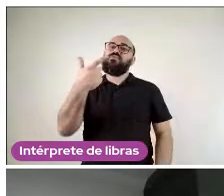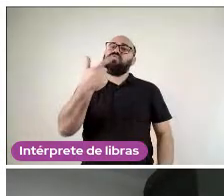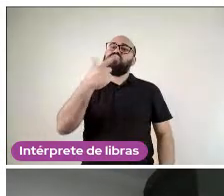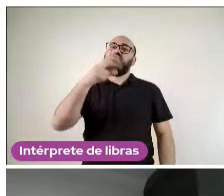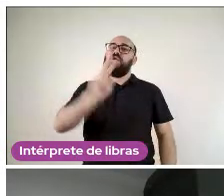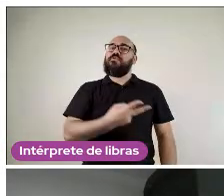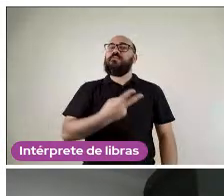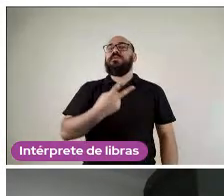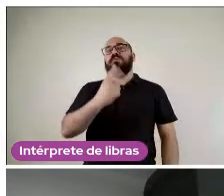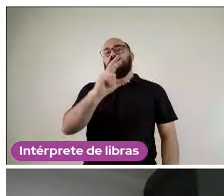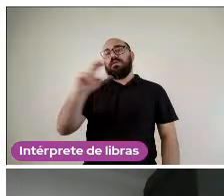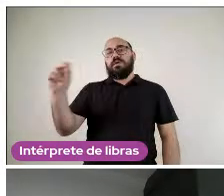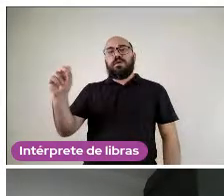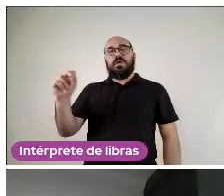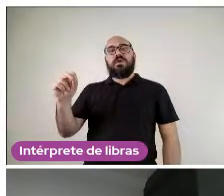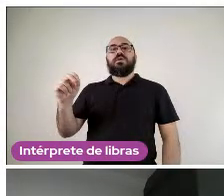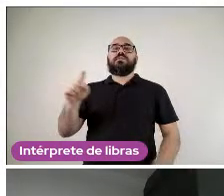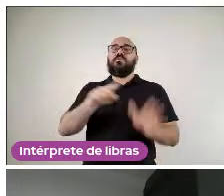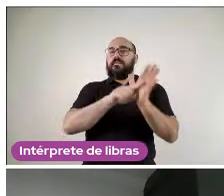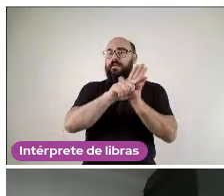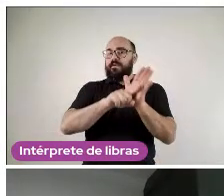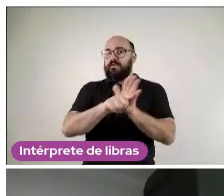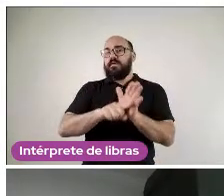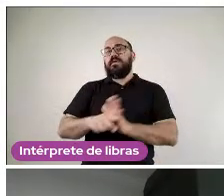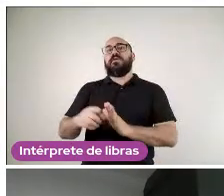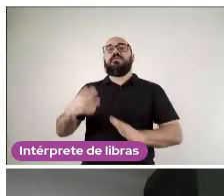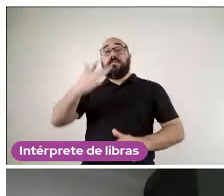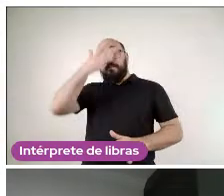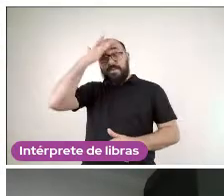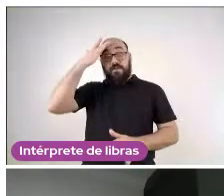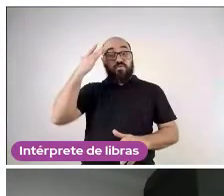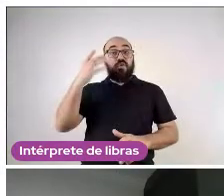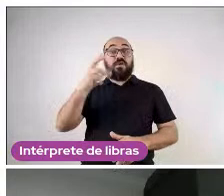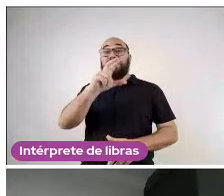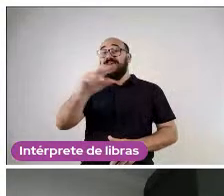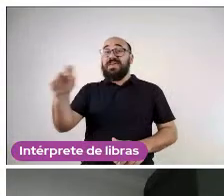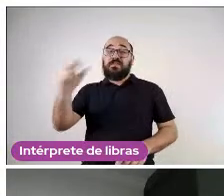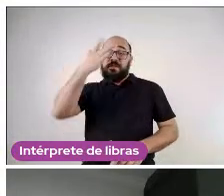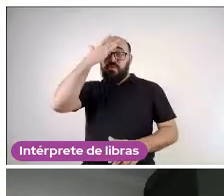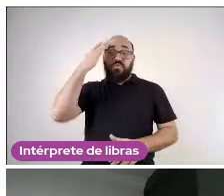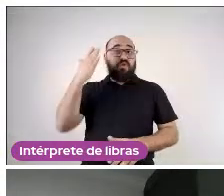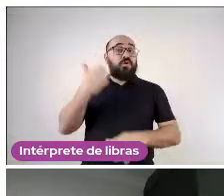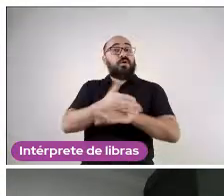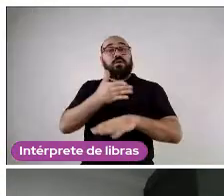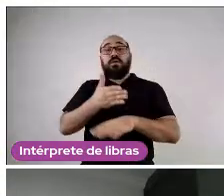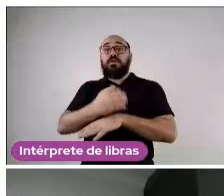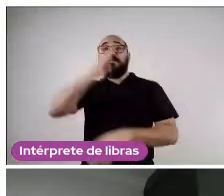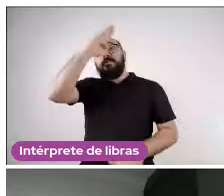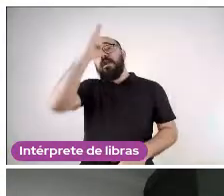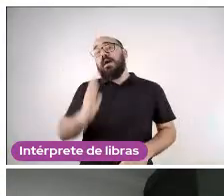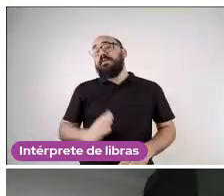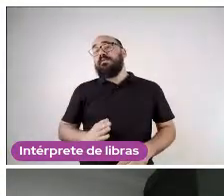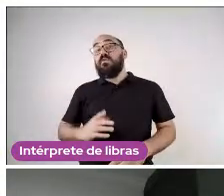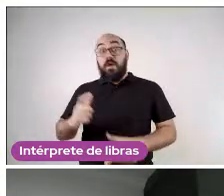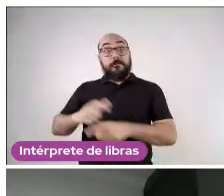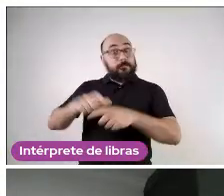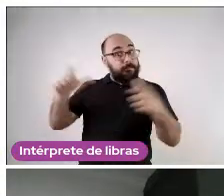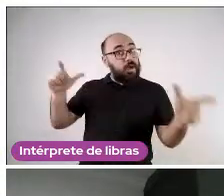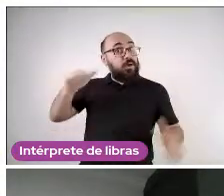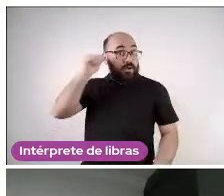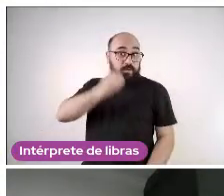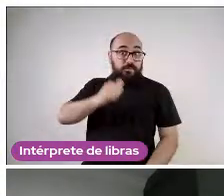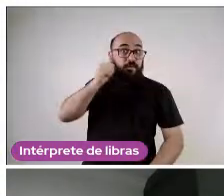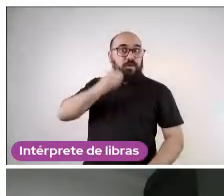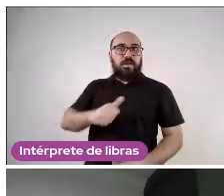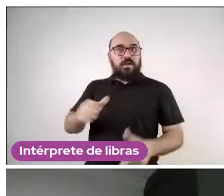contribuições, quase 500 participantes de todos os cantos do Brasil, sendo a maioria mulheres, né? Então, isso ficou